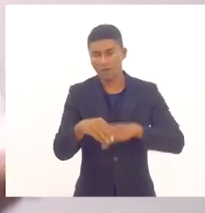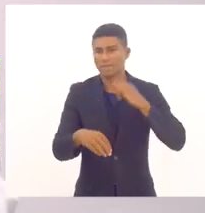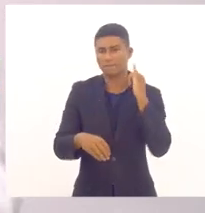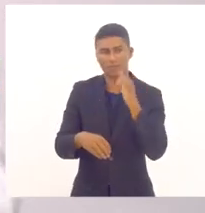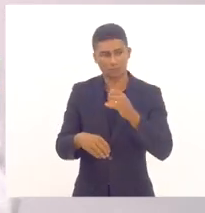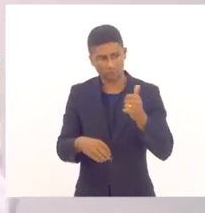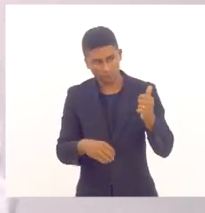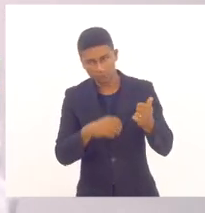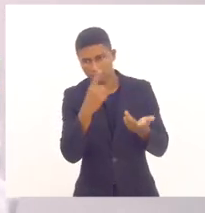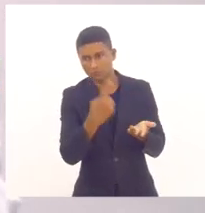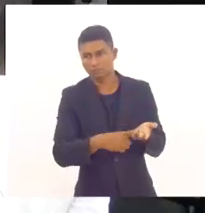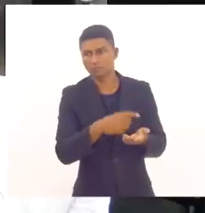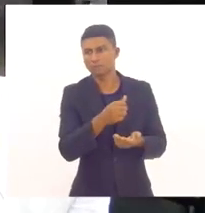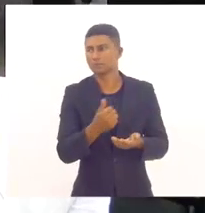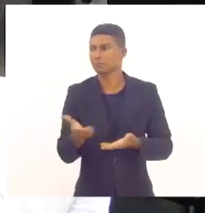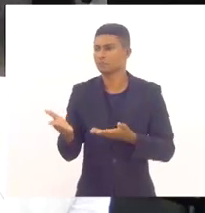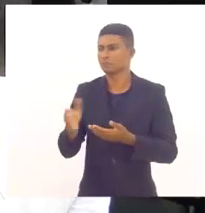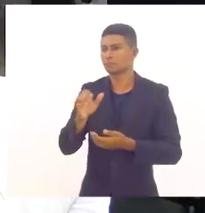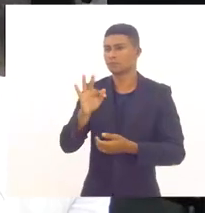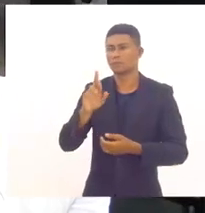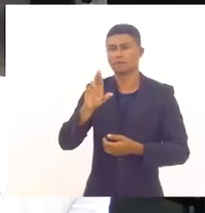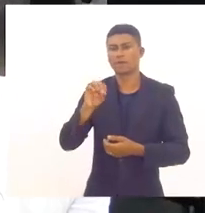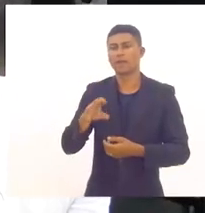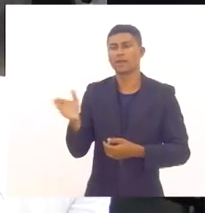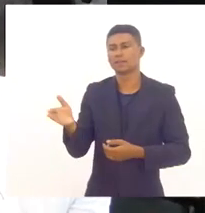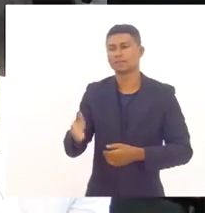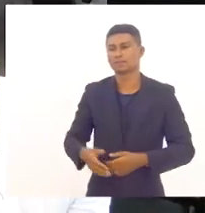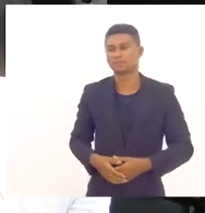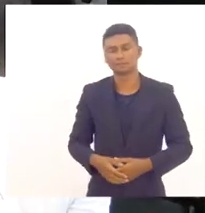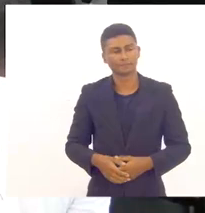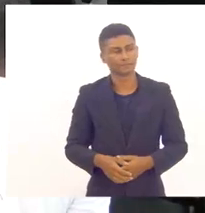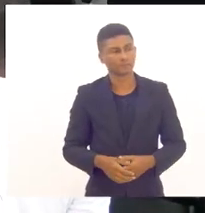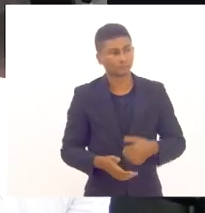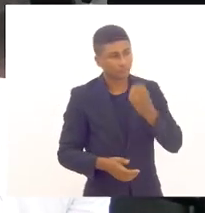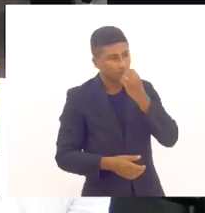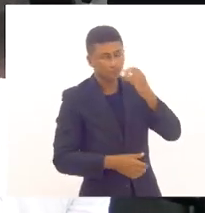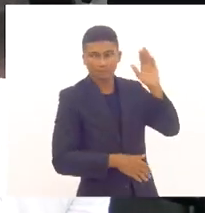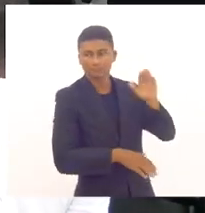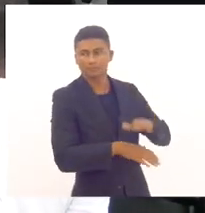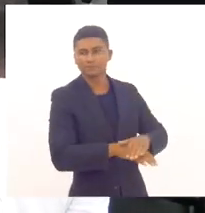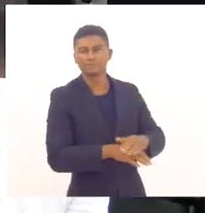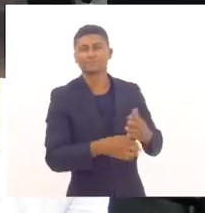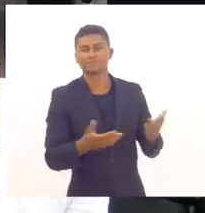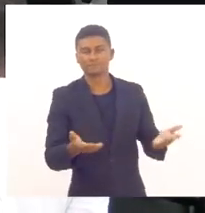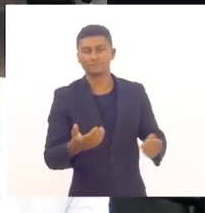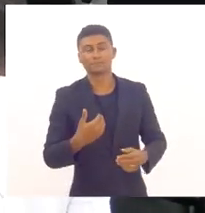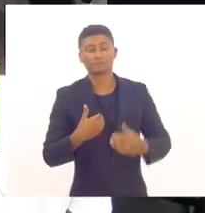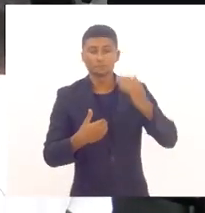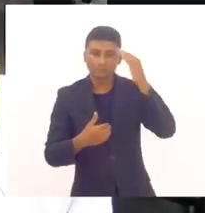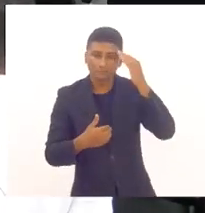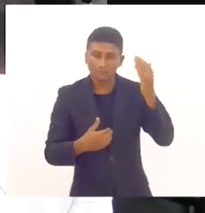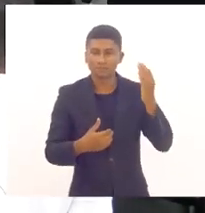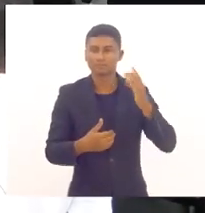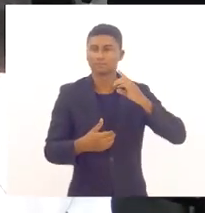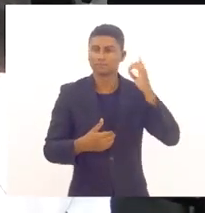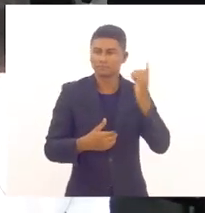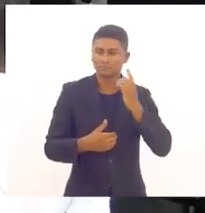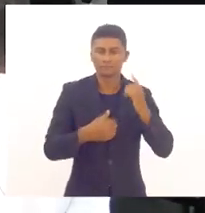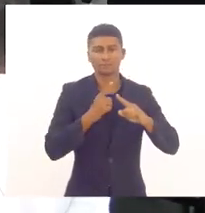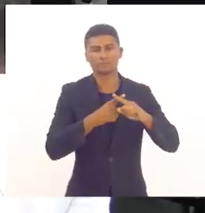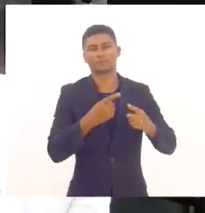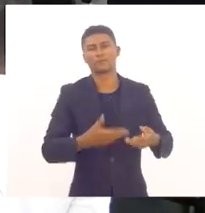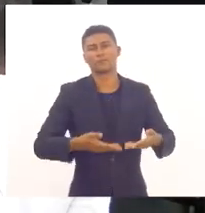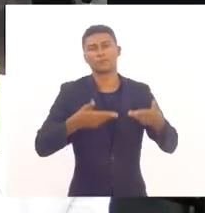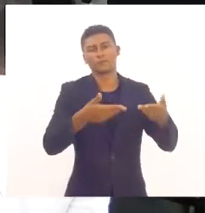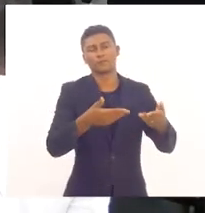Mestre Efraim, a palavra é sua. Boa tarde a todos. Eu agradeço o deputado por ter estar aqui na mesa, estar discutindo